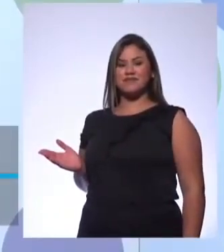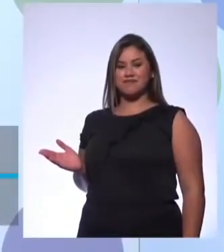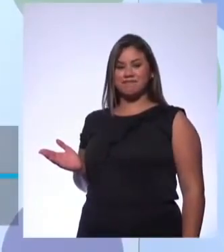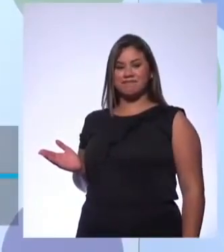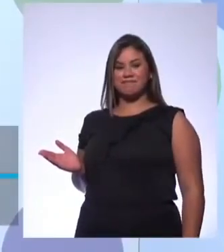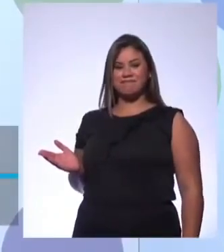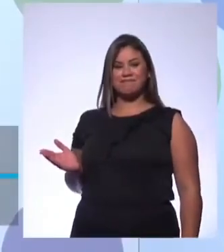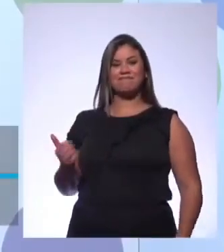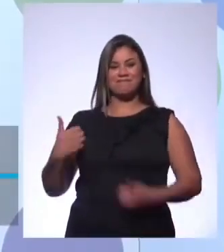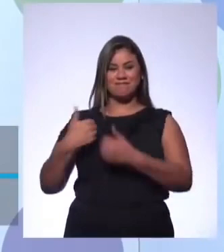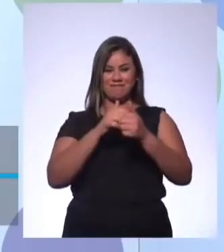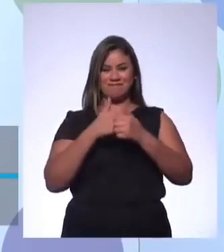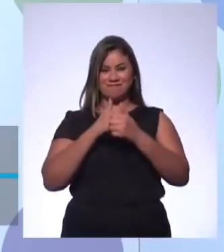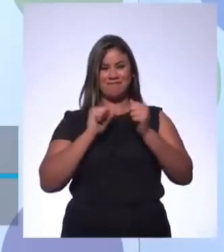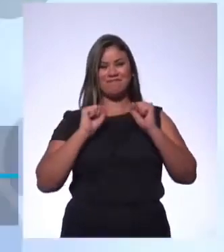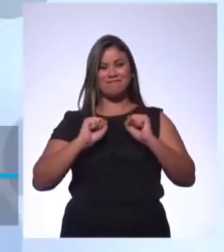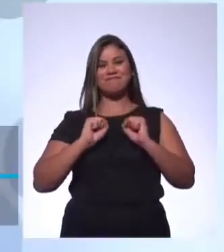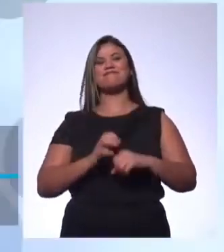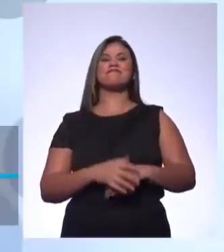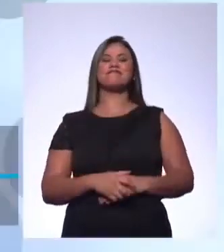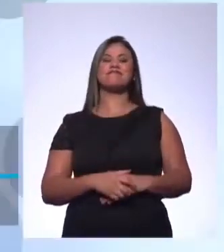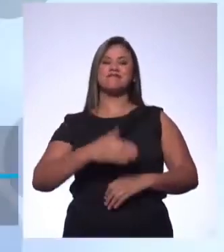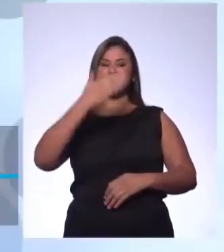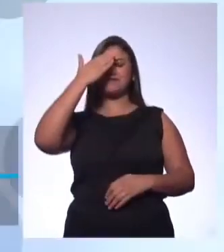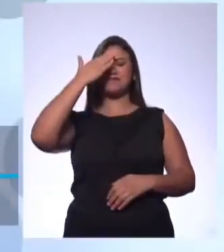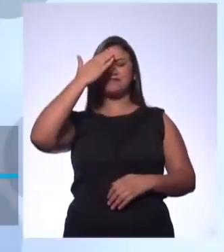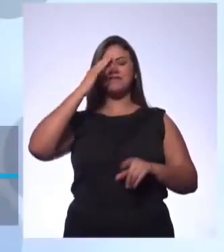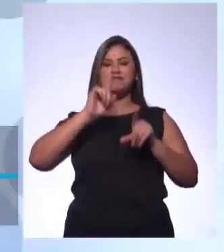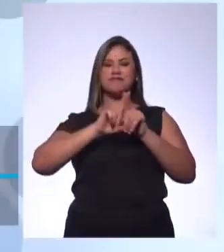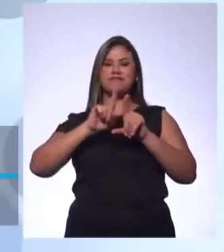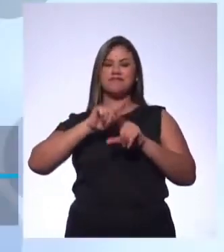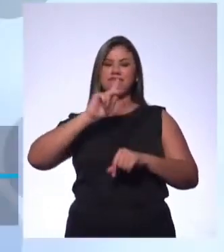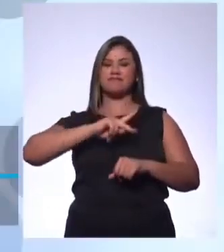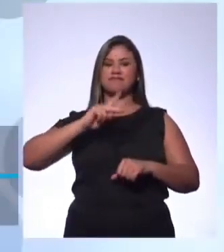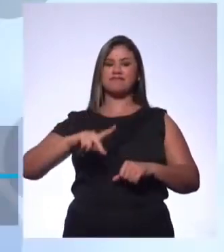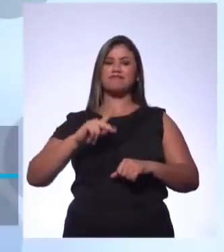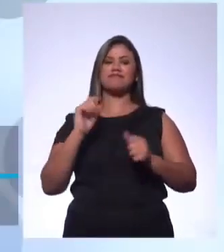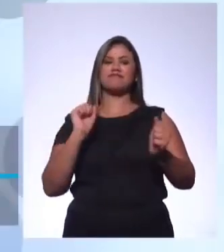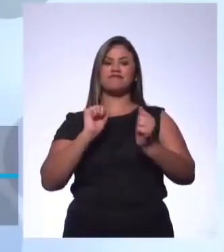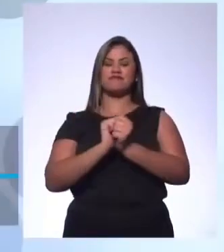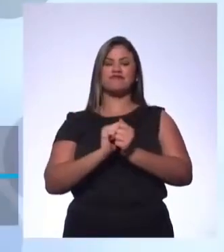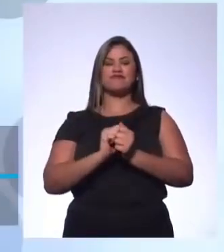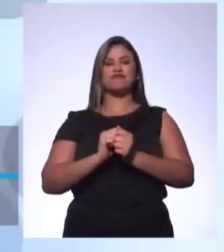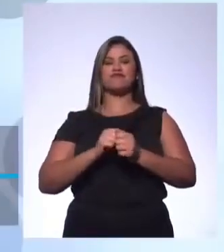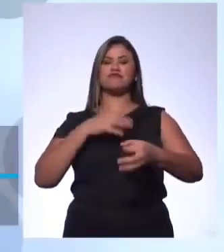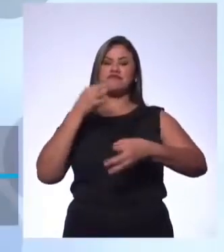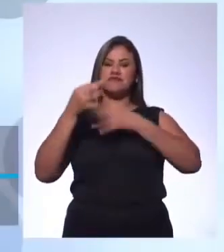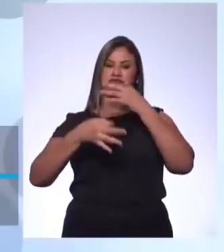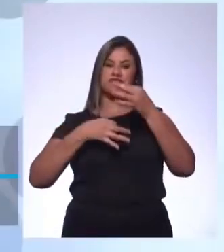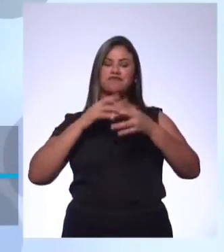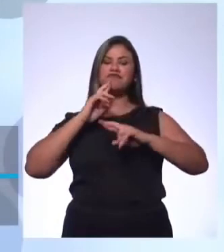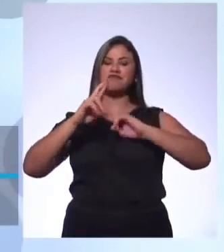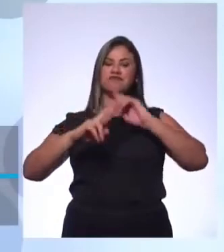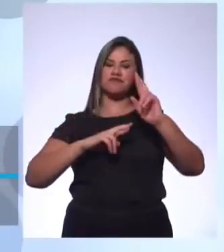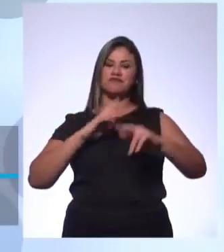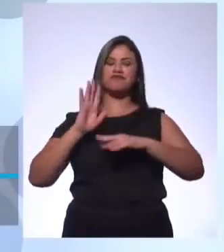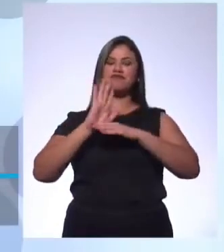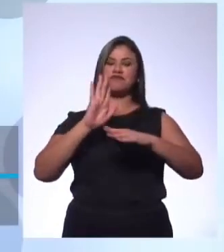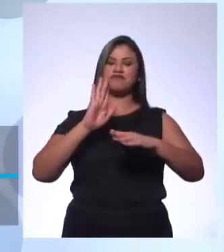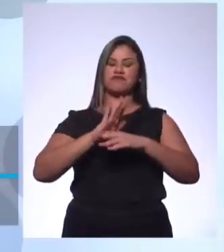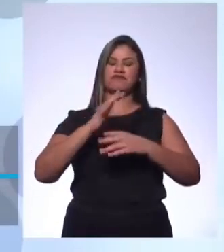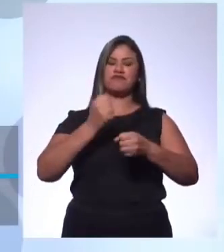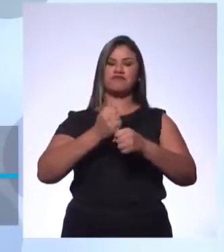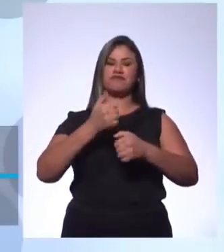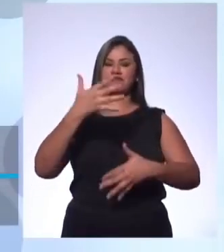underline, EM, acompanha com a gente lá. Agradecendo também os professores que estão participando, sempre participam conosco, né? Comentando, respondendo, ajudando no